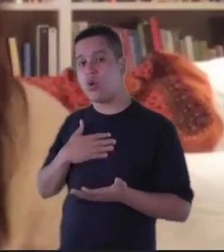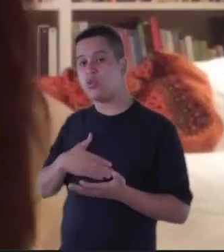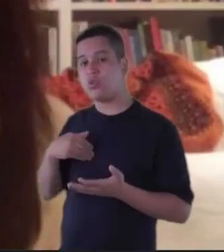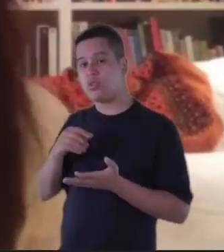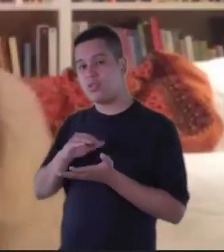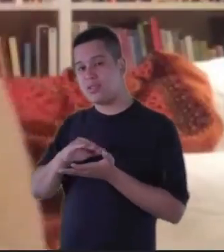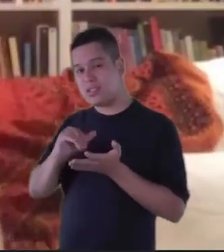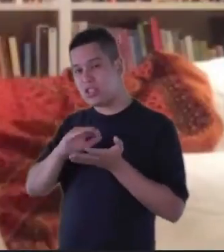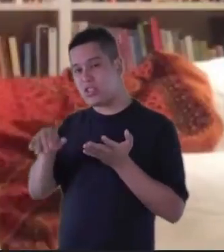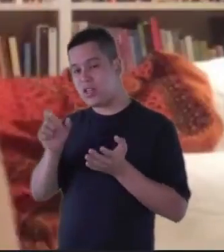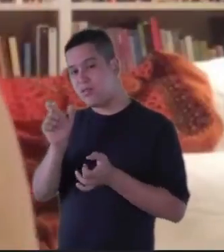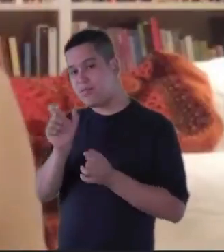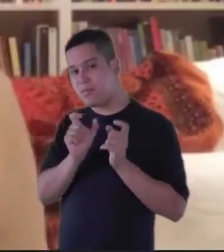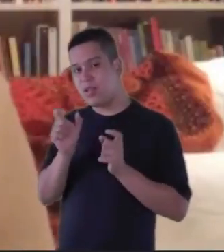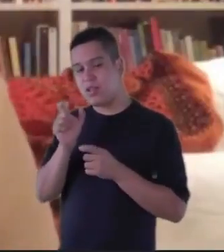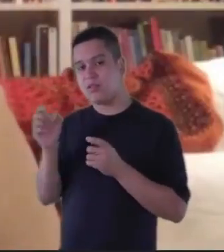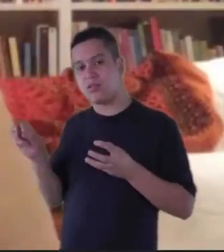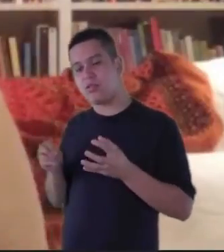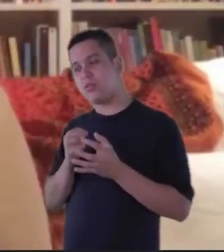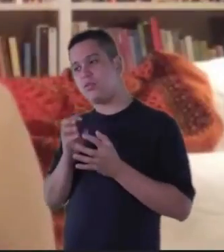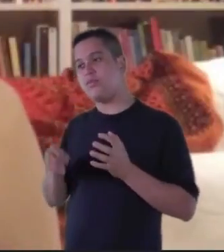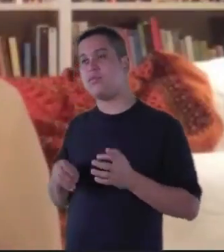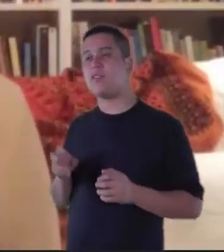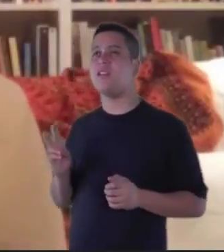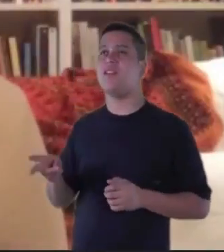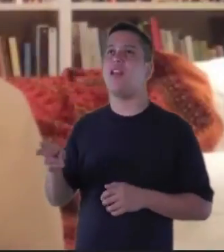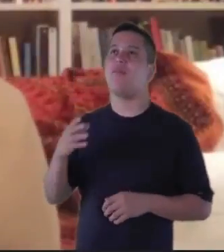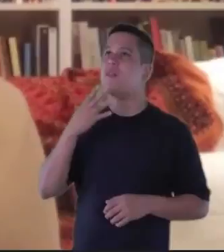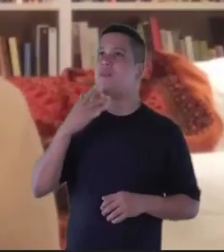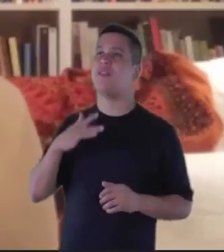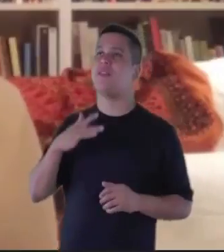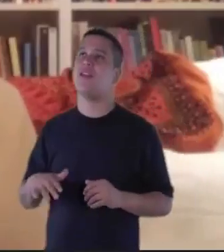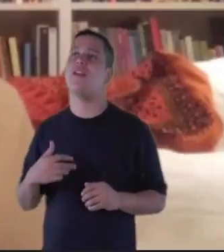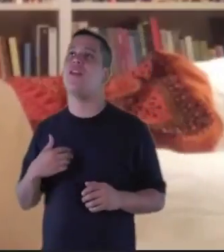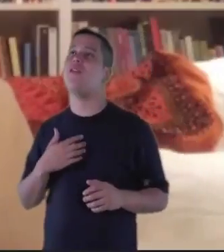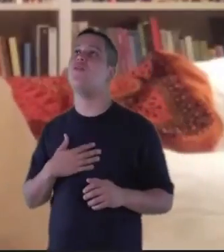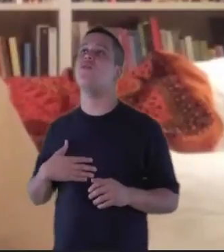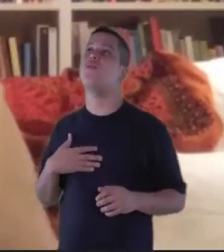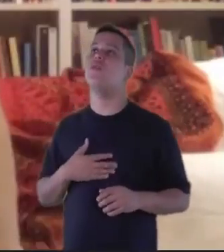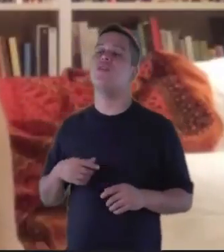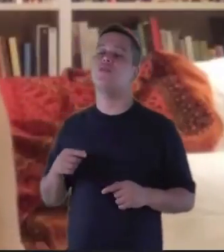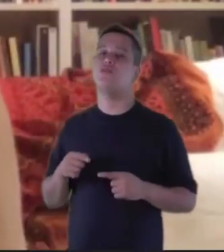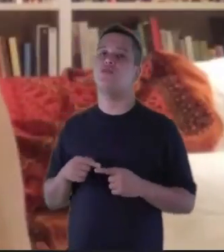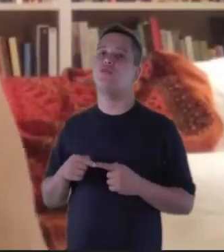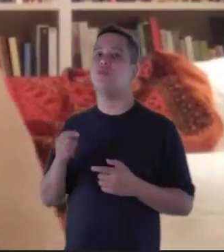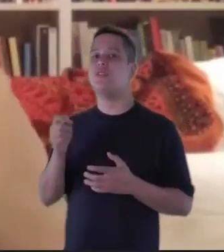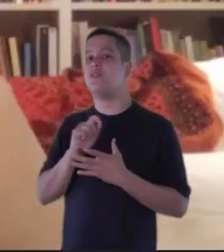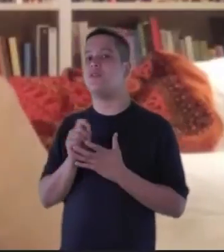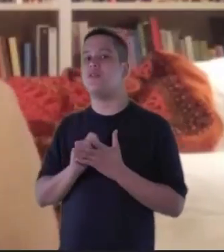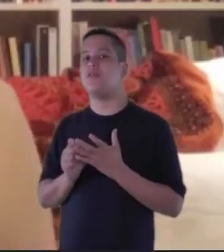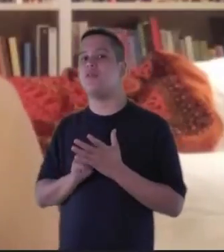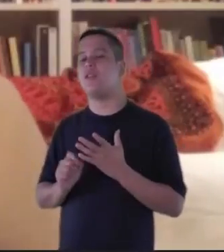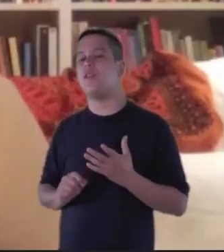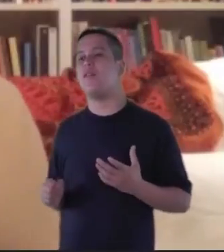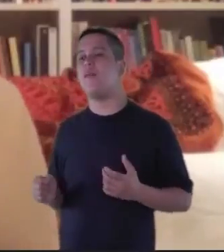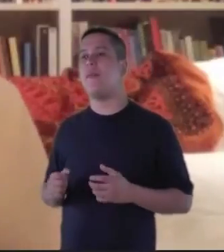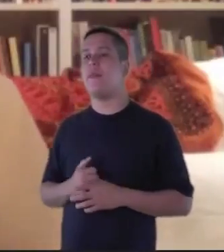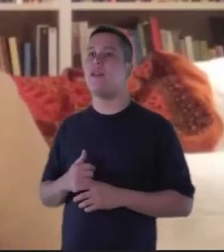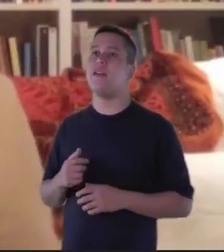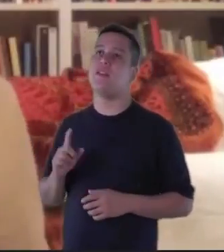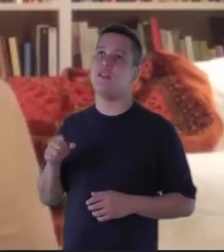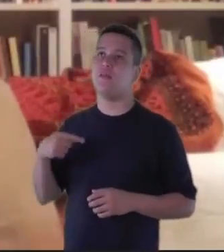desde pequena, assim, eu tenho uma atenção muito voltada para roteiro. E quando eu quis me tornar